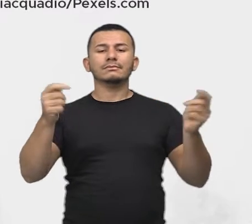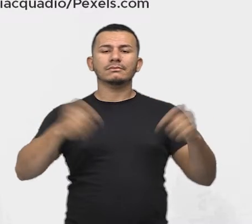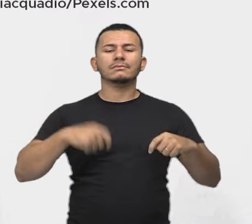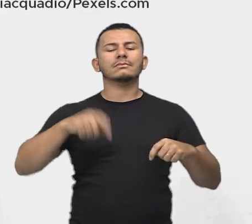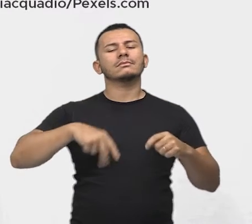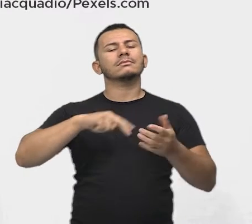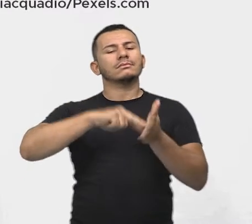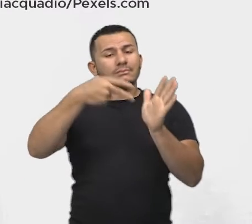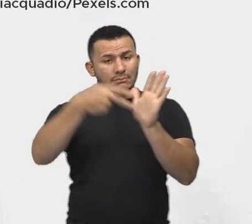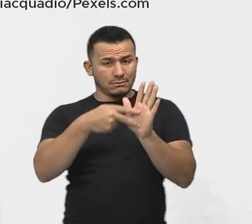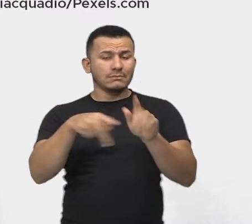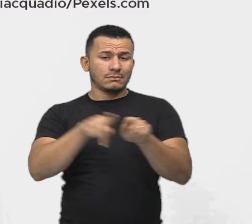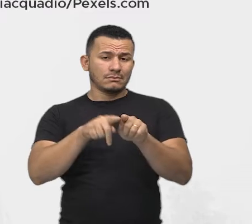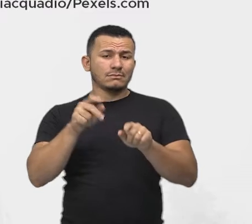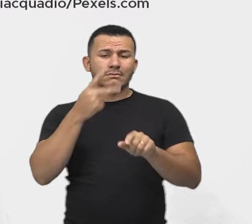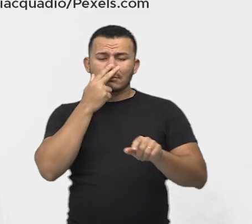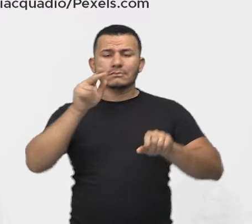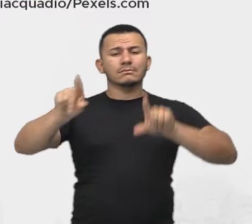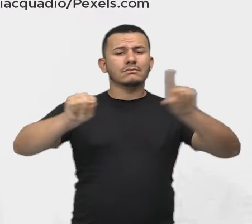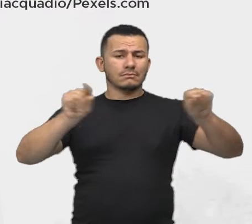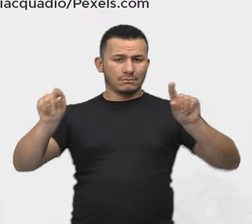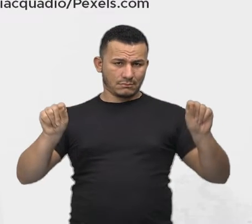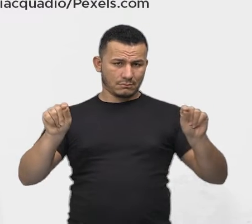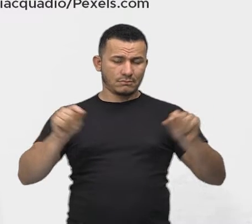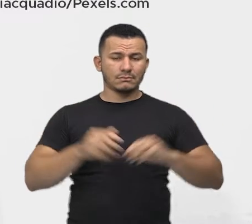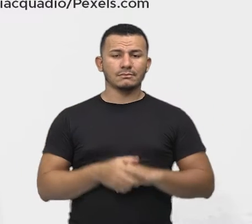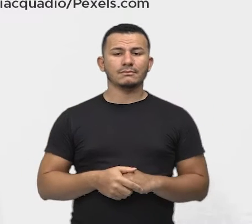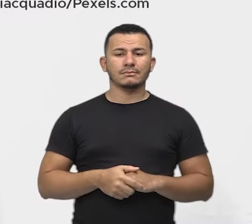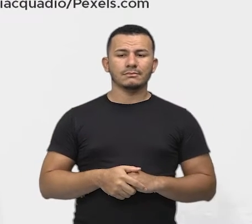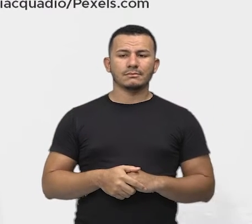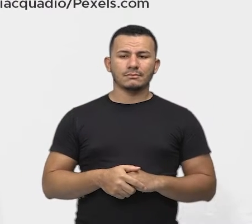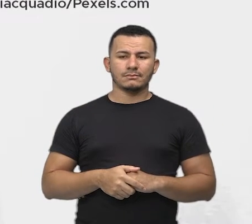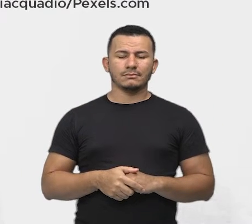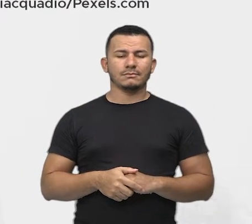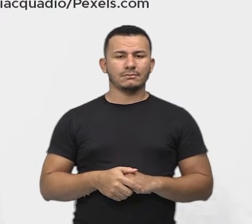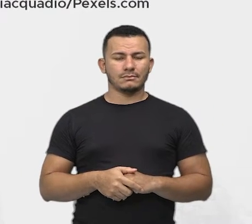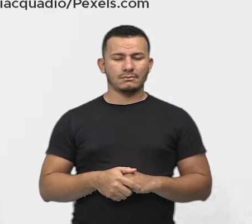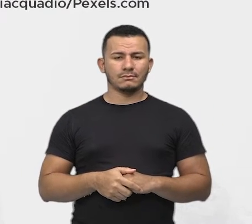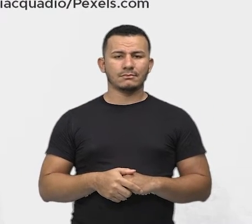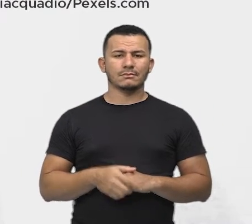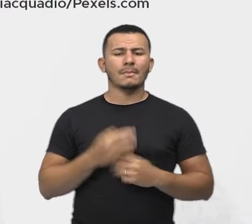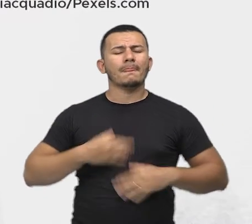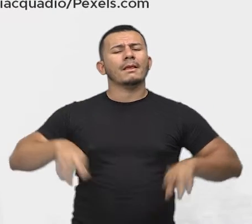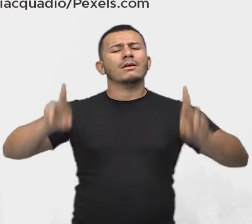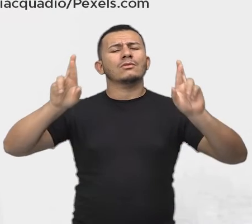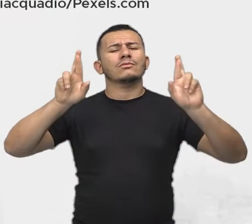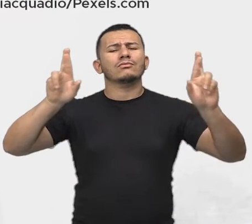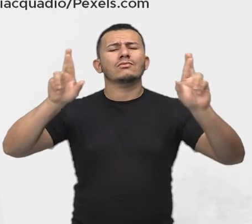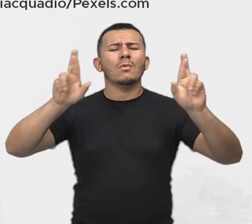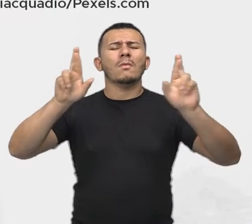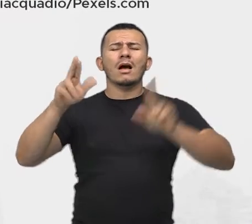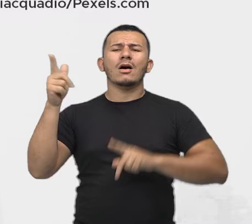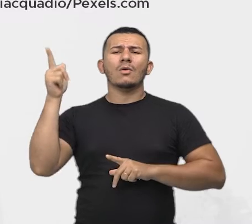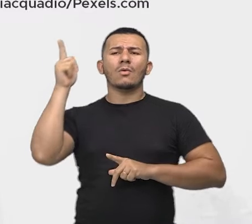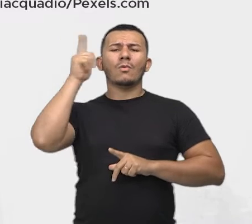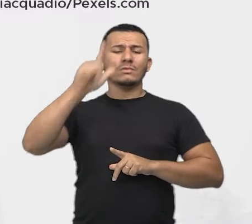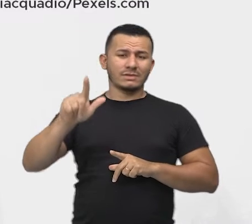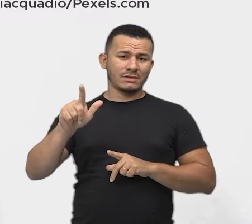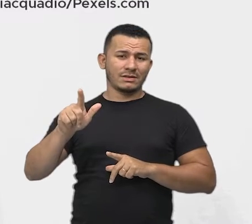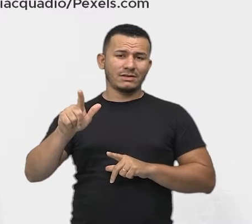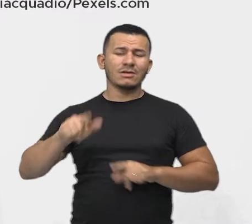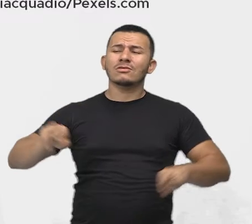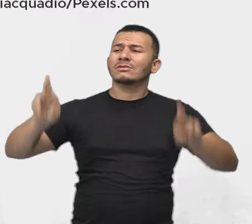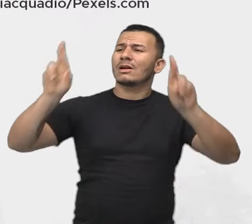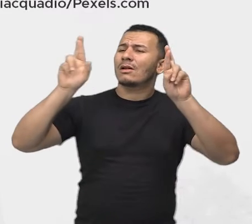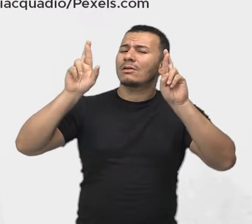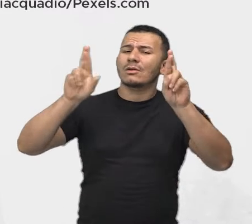para a gente essa ideia também, certo? Observem o exemplo. Espero que dê tudo certo. Então, observem